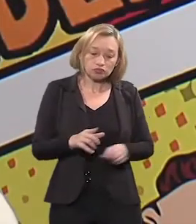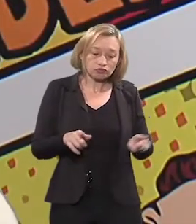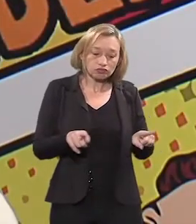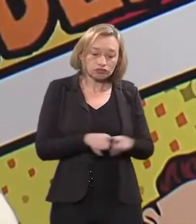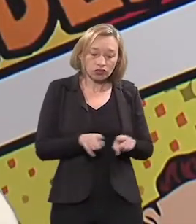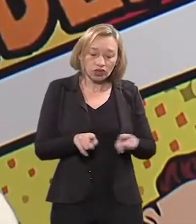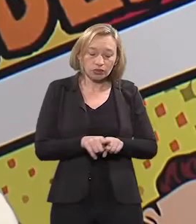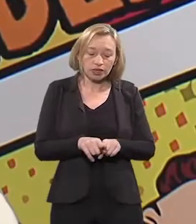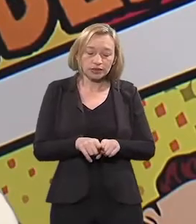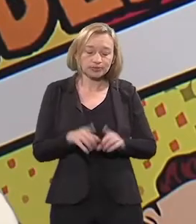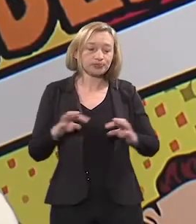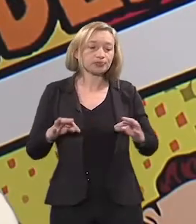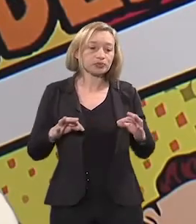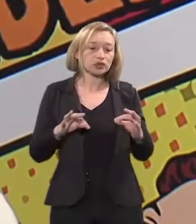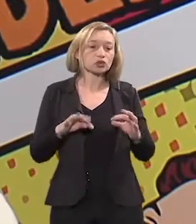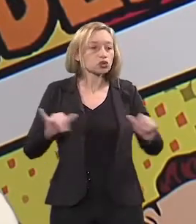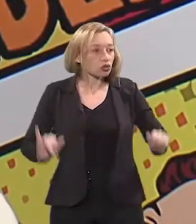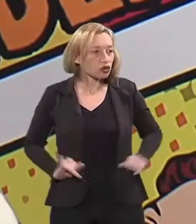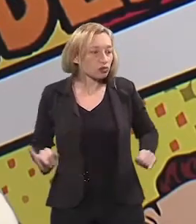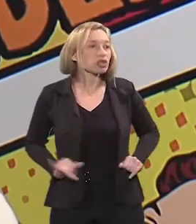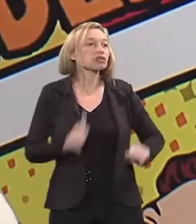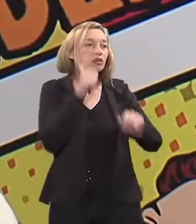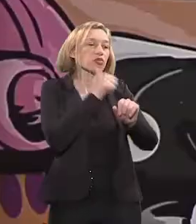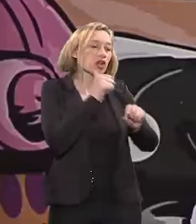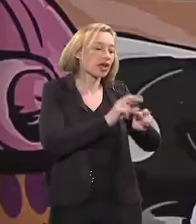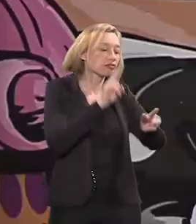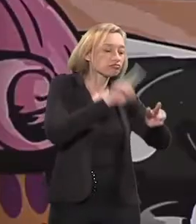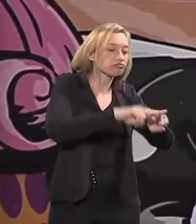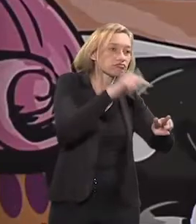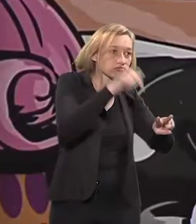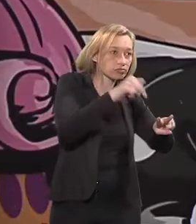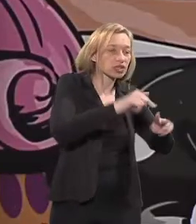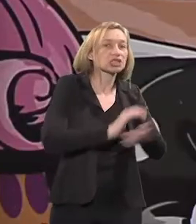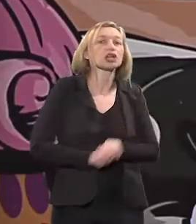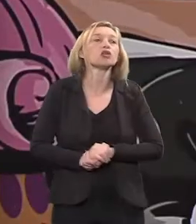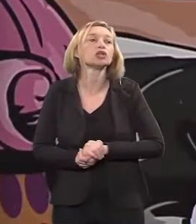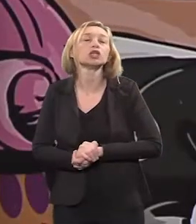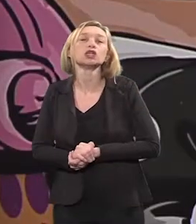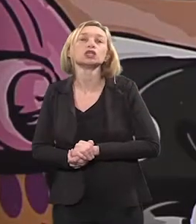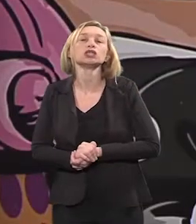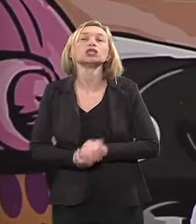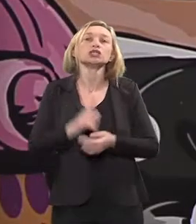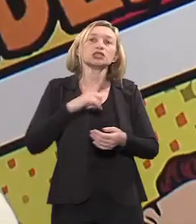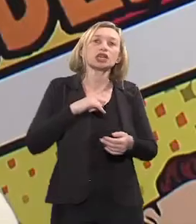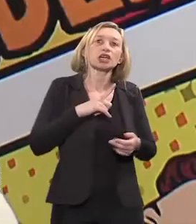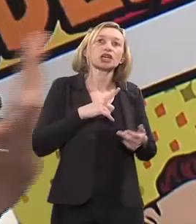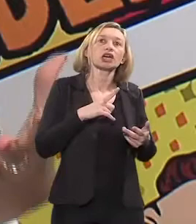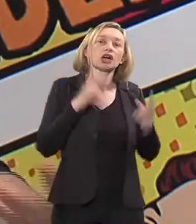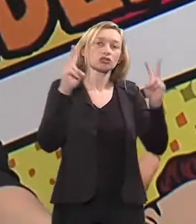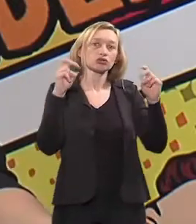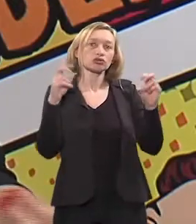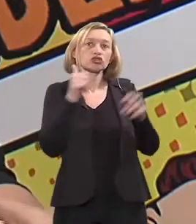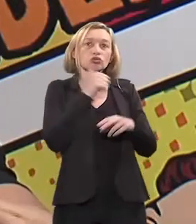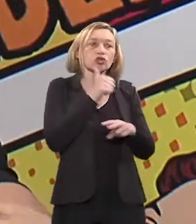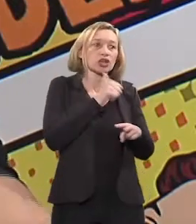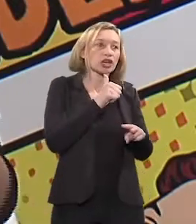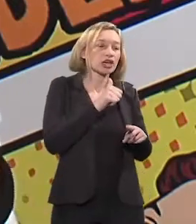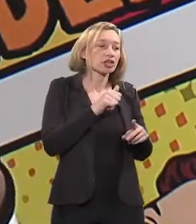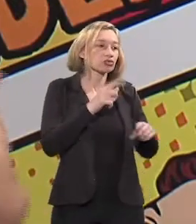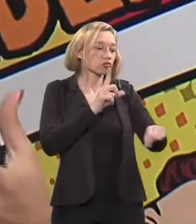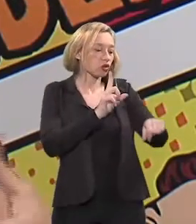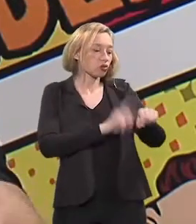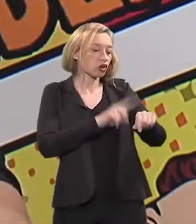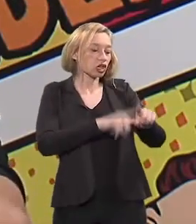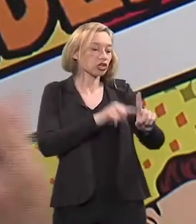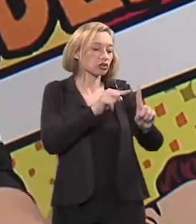da questão do que passa essa mulher dentro da prisão. Já temos casos aí de mulheres que, em